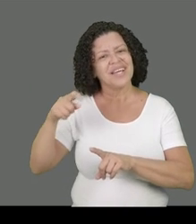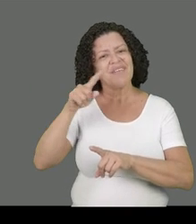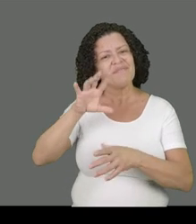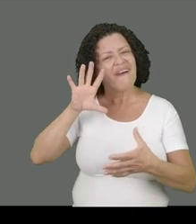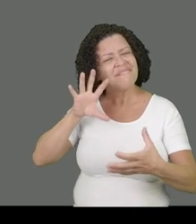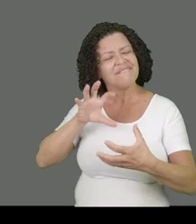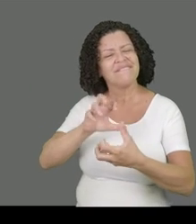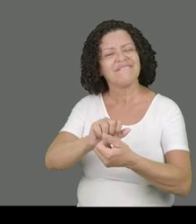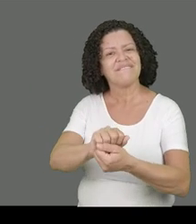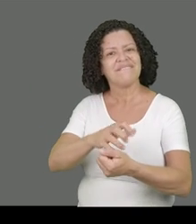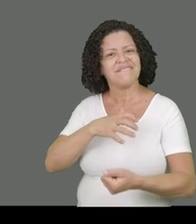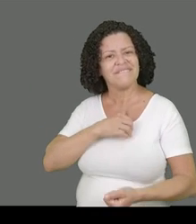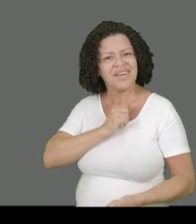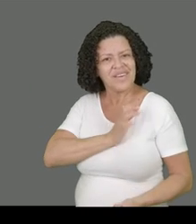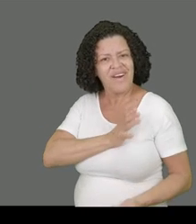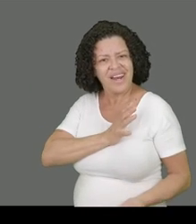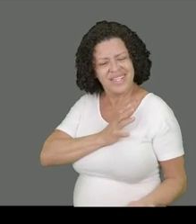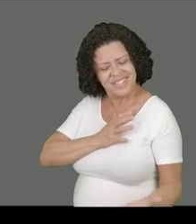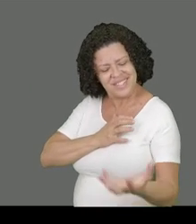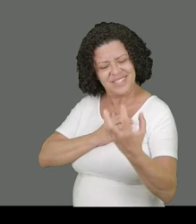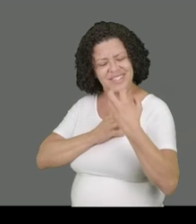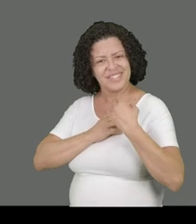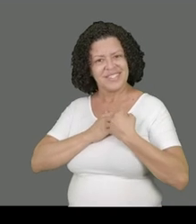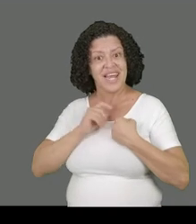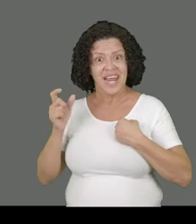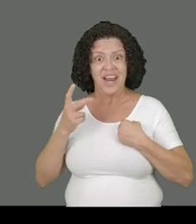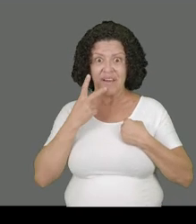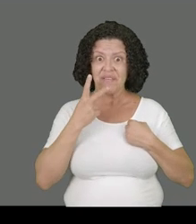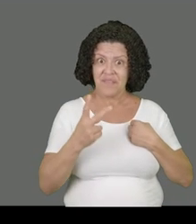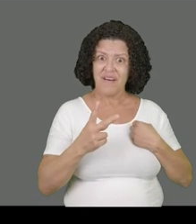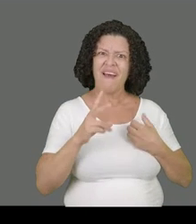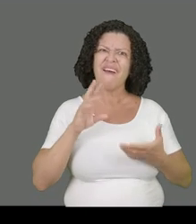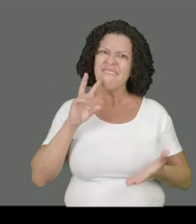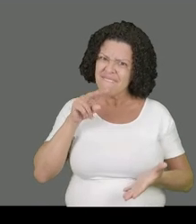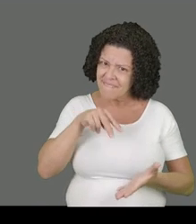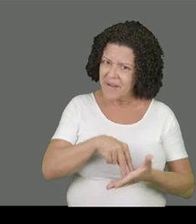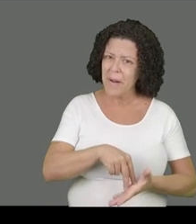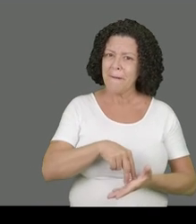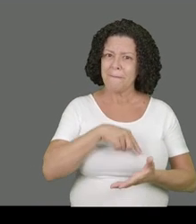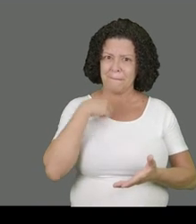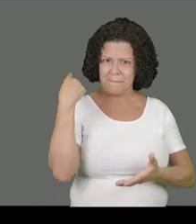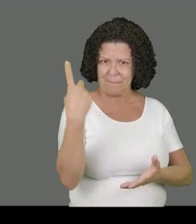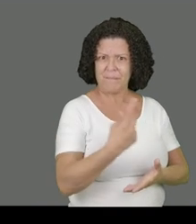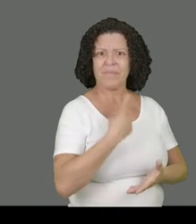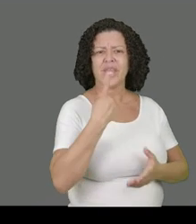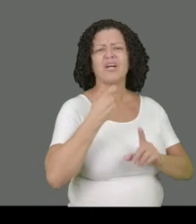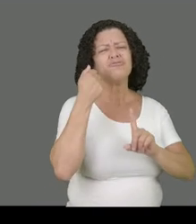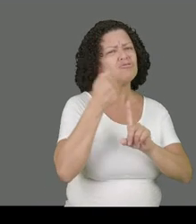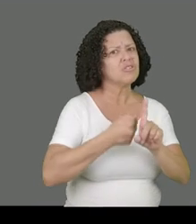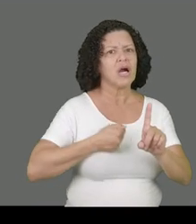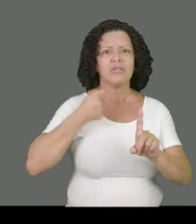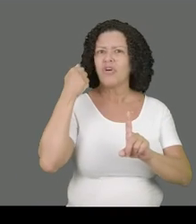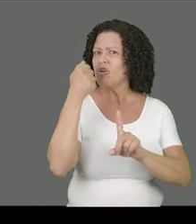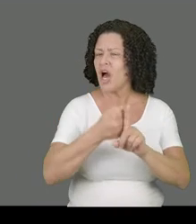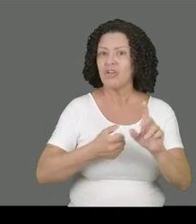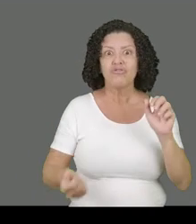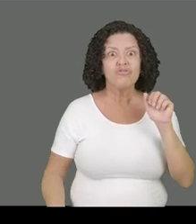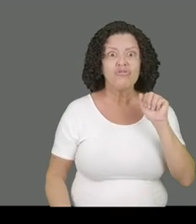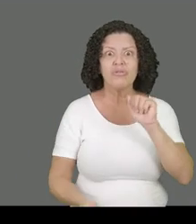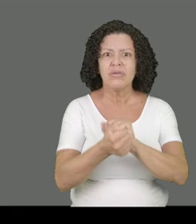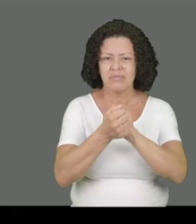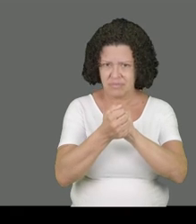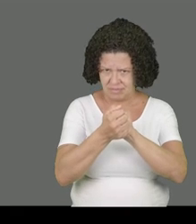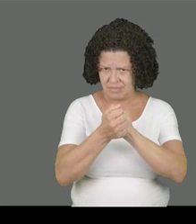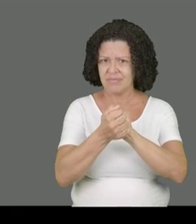todos nós, para serenizar os nossos corações. E ela diz, e ela afirma, estamos